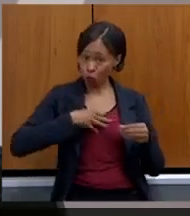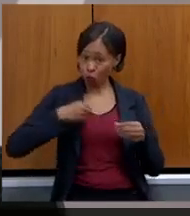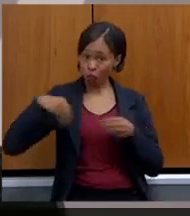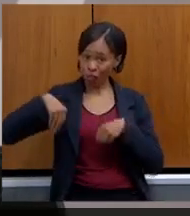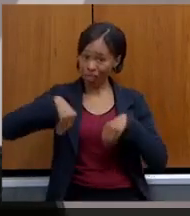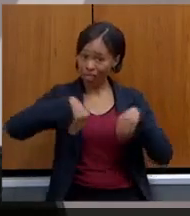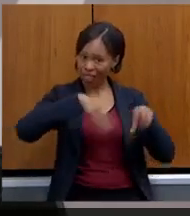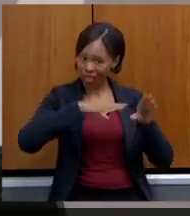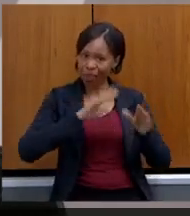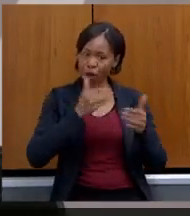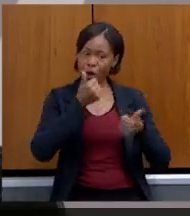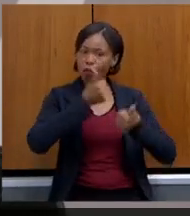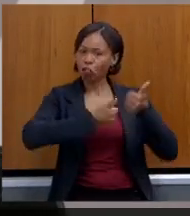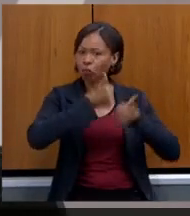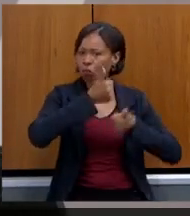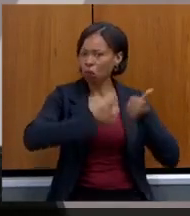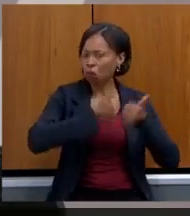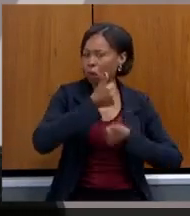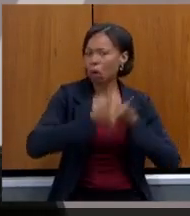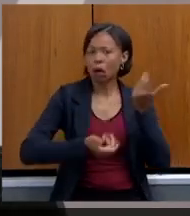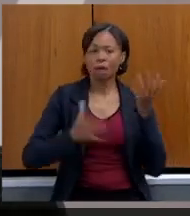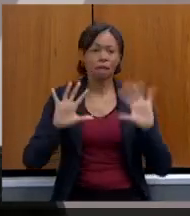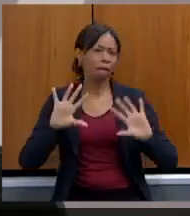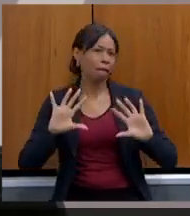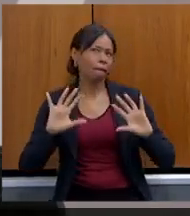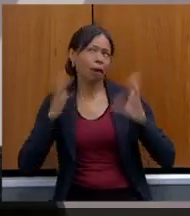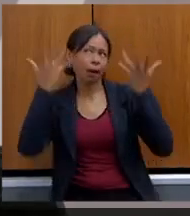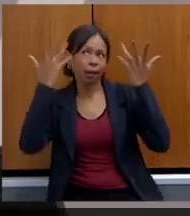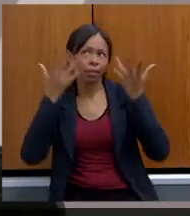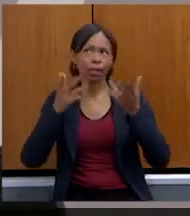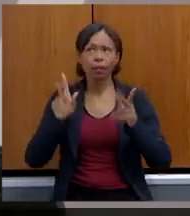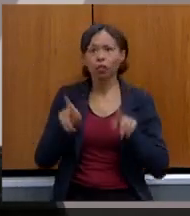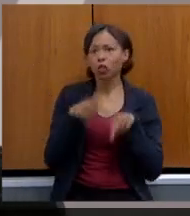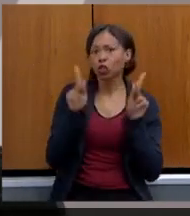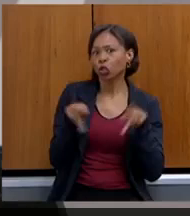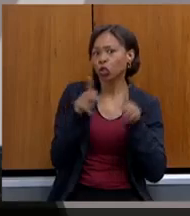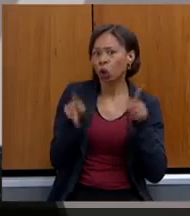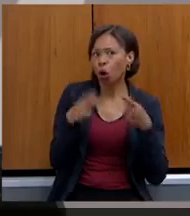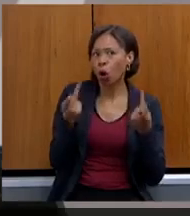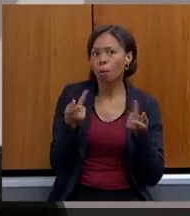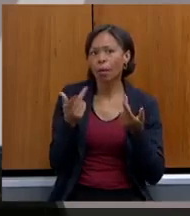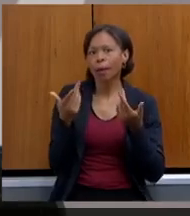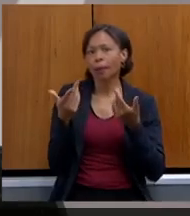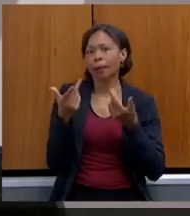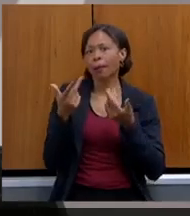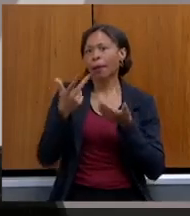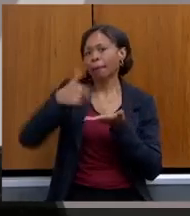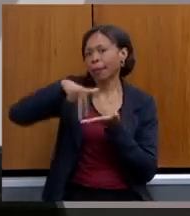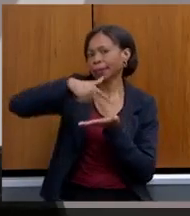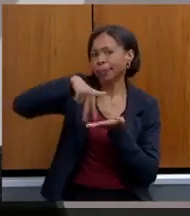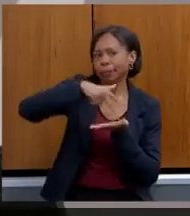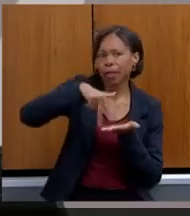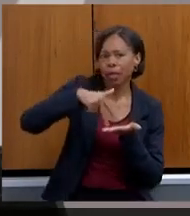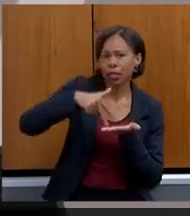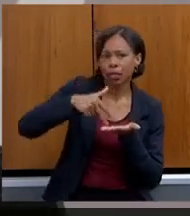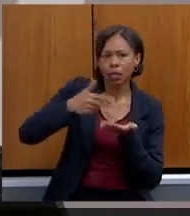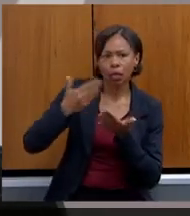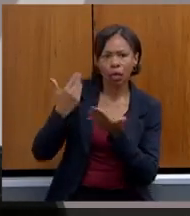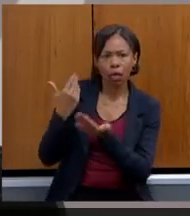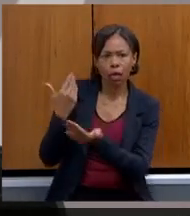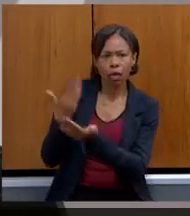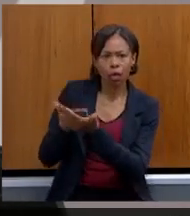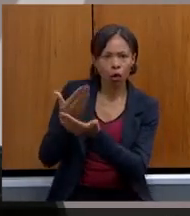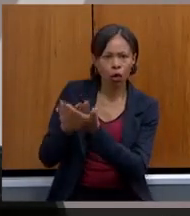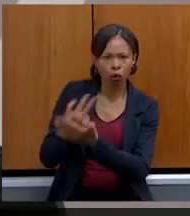futebol para poder ir em festas comemorativas para poder ir no shopping para poder ir no balé aí não pode ir para escola